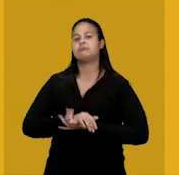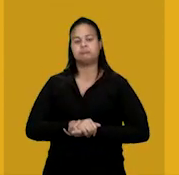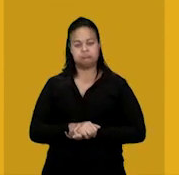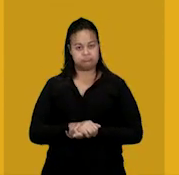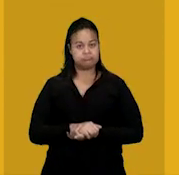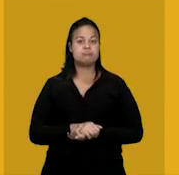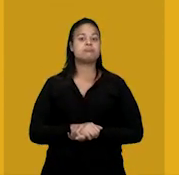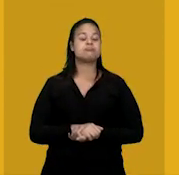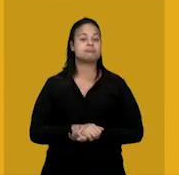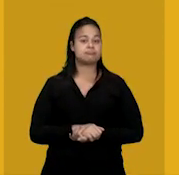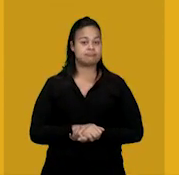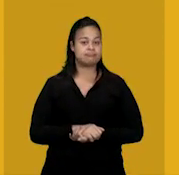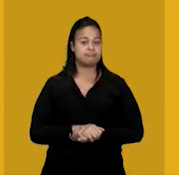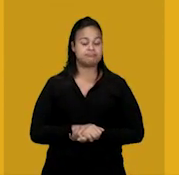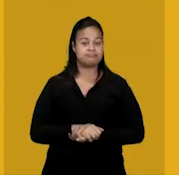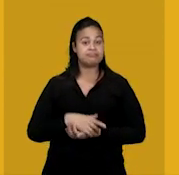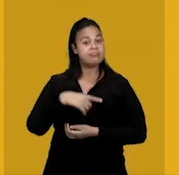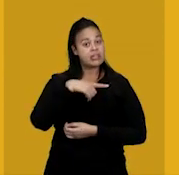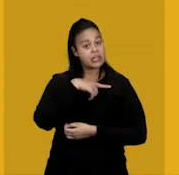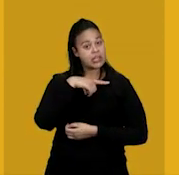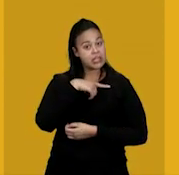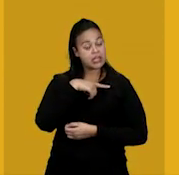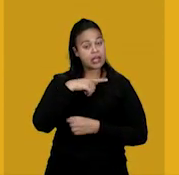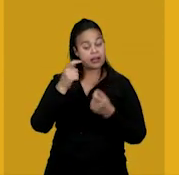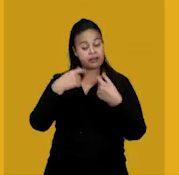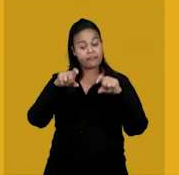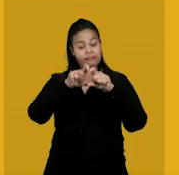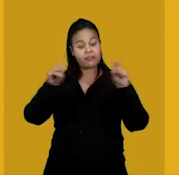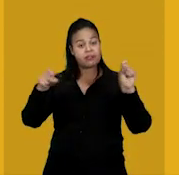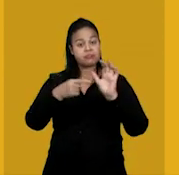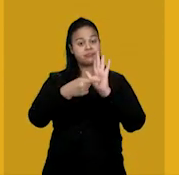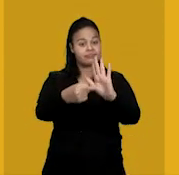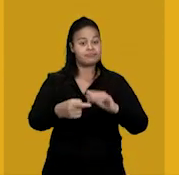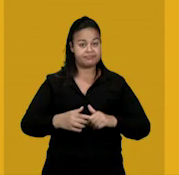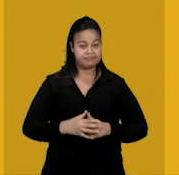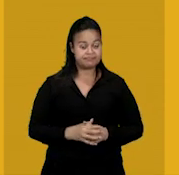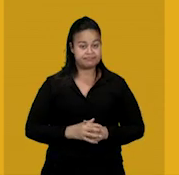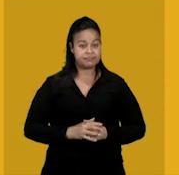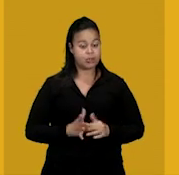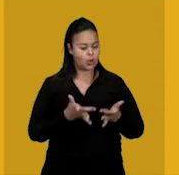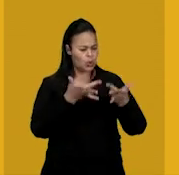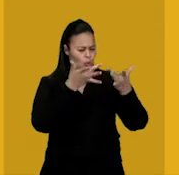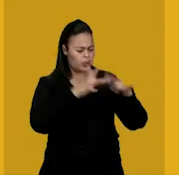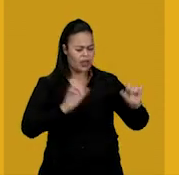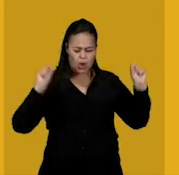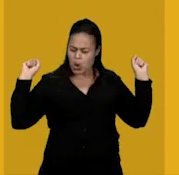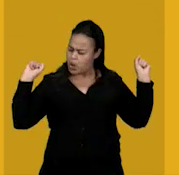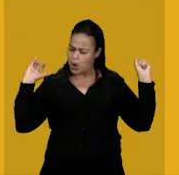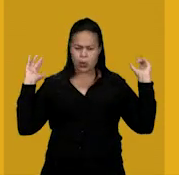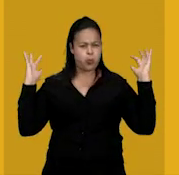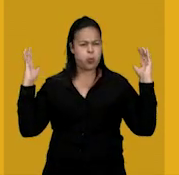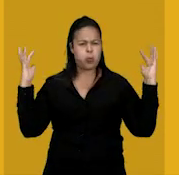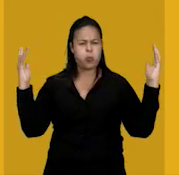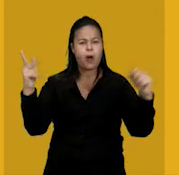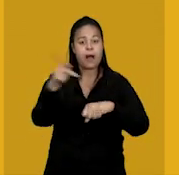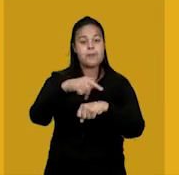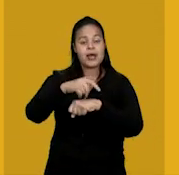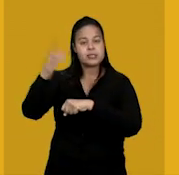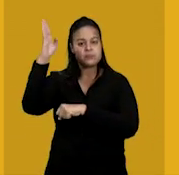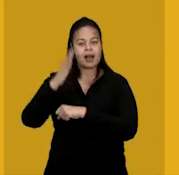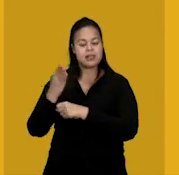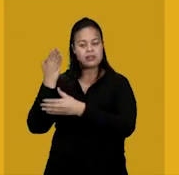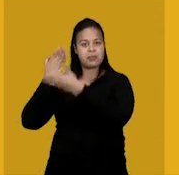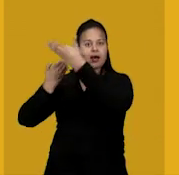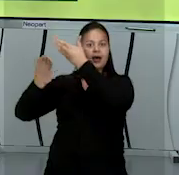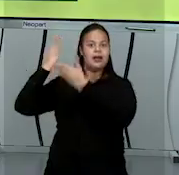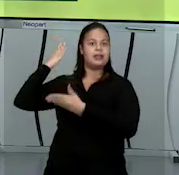de mais de 500 anos. Então você pensa, puxa, isso é ultrapassado. Isso é coisa antiga, mas é uma obra de arte maravilhosa.